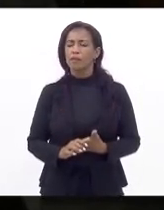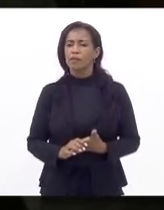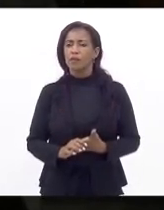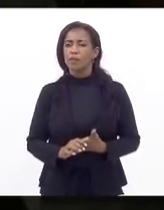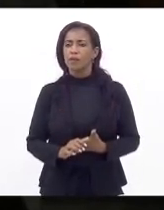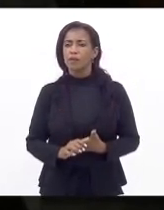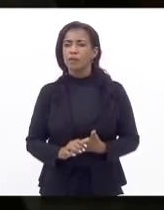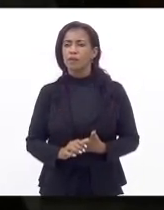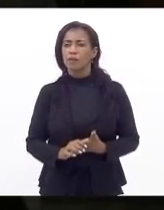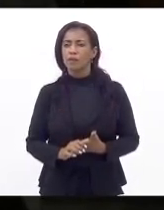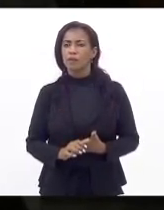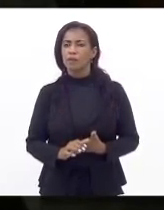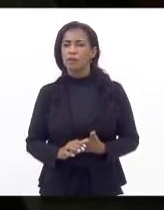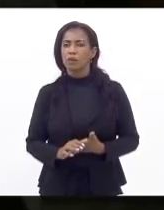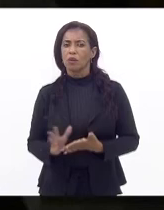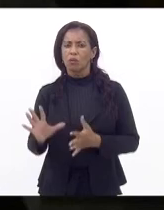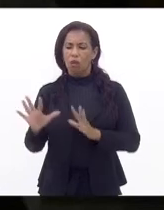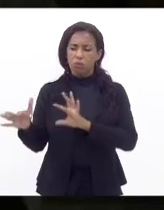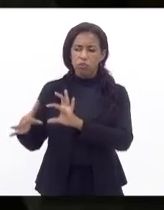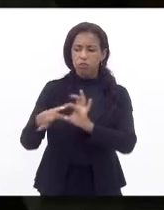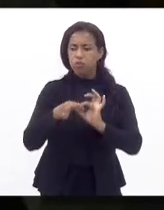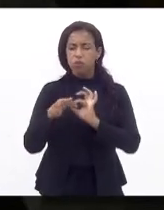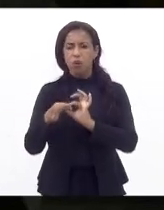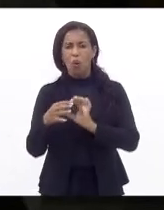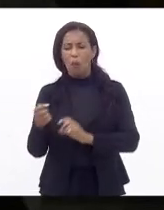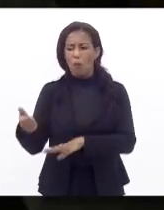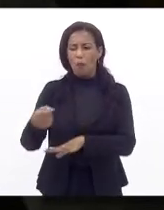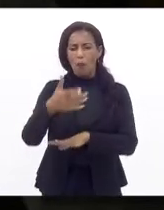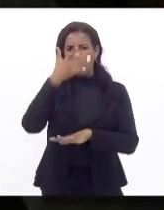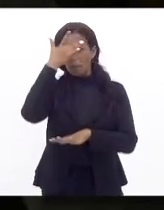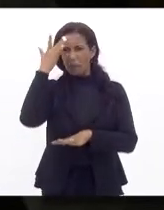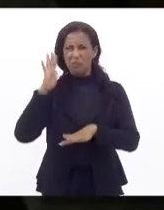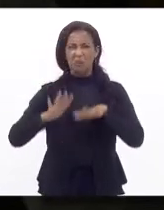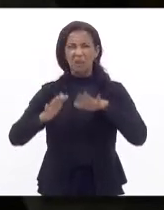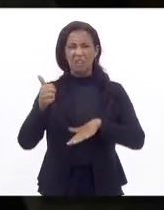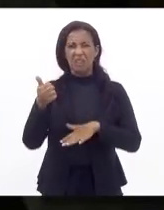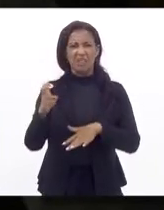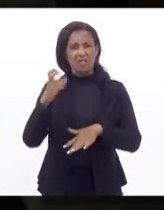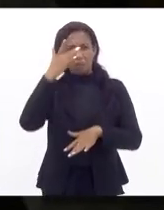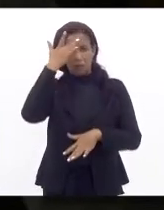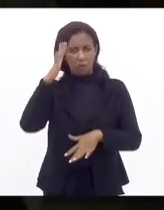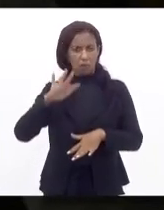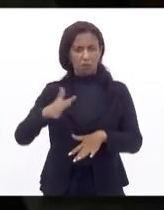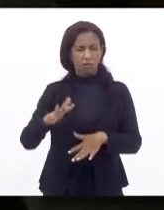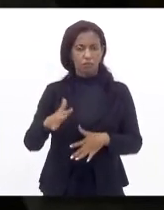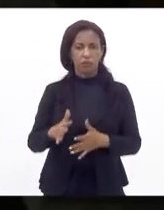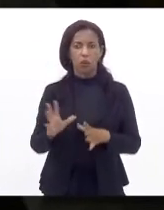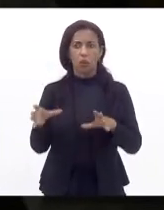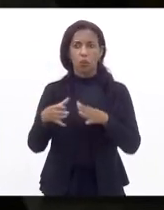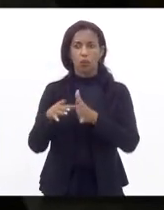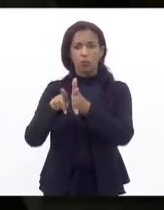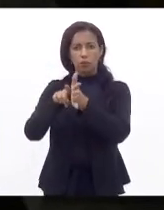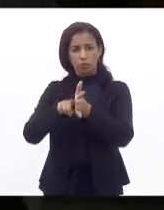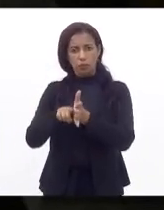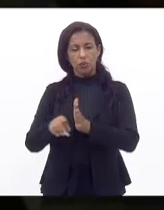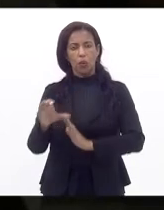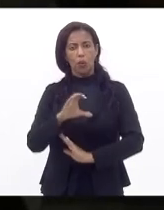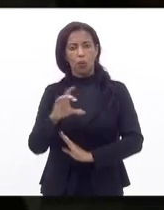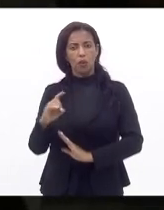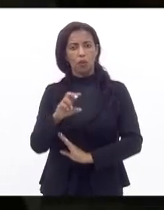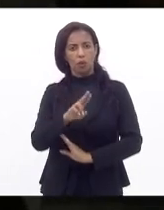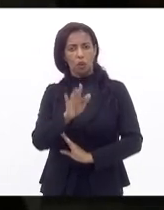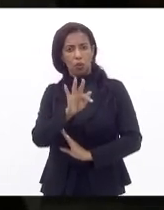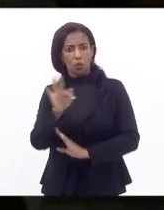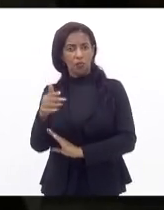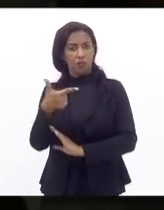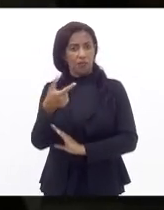confraternização, assim, com poucas pessoas, com todo cuidado. Nós éramos, não éramos nem 15 pessoas, mas do grupo de pesquisa que eu coordeno na UF há muitos anos,